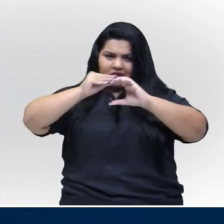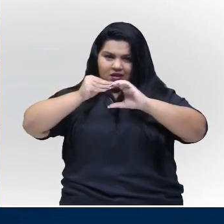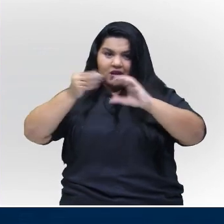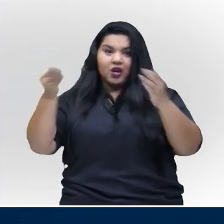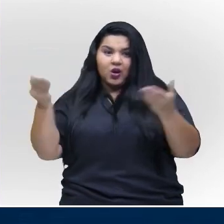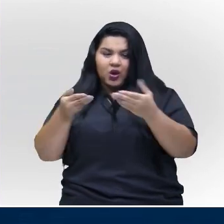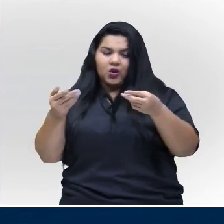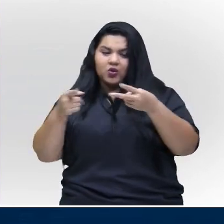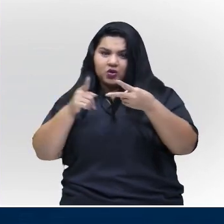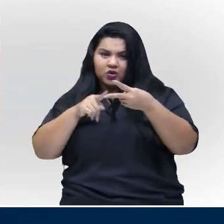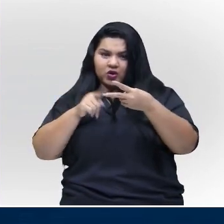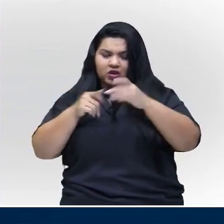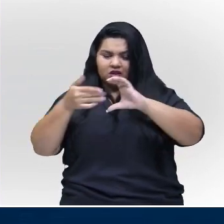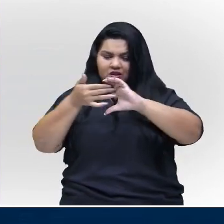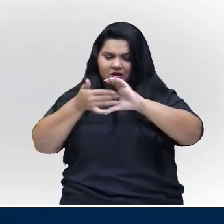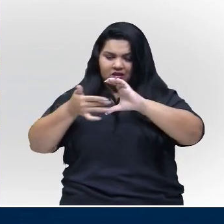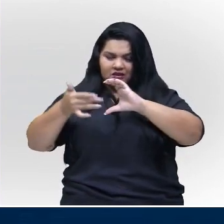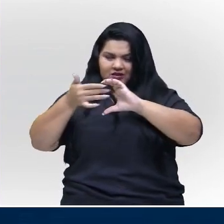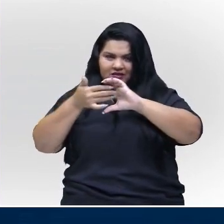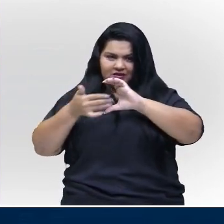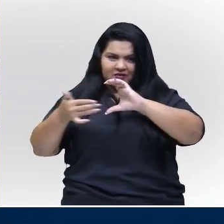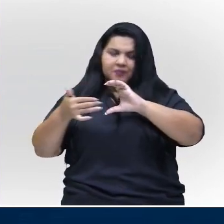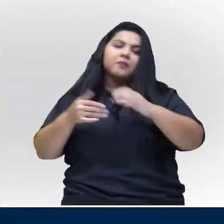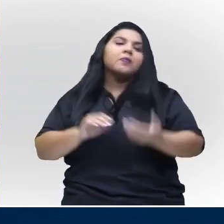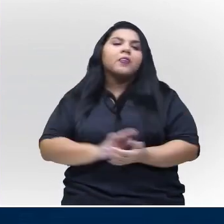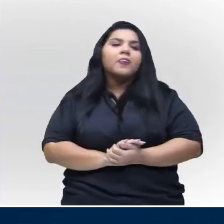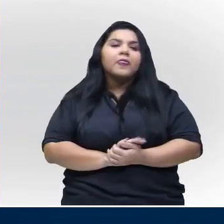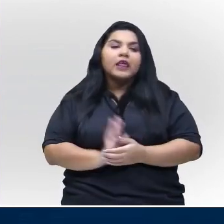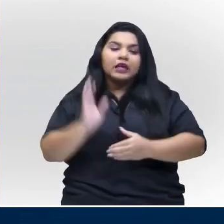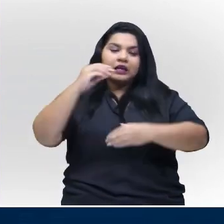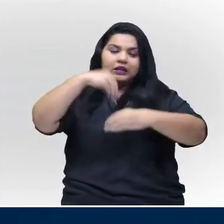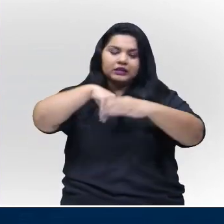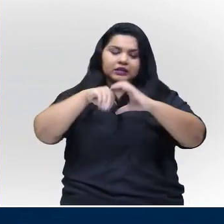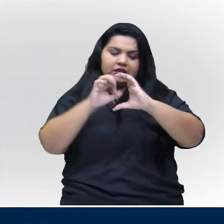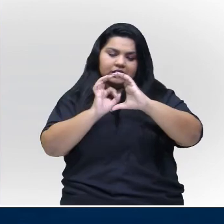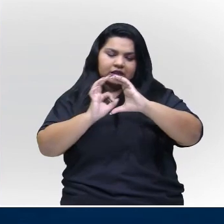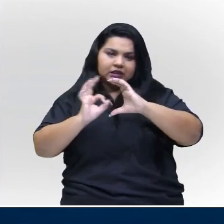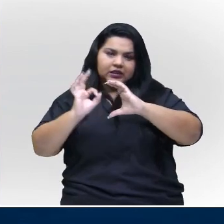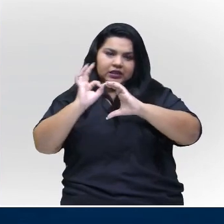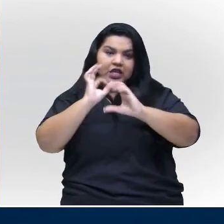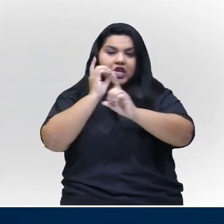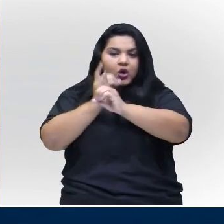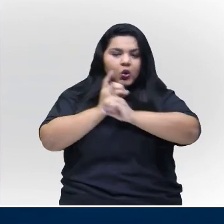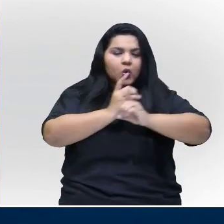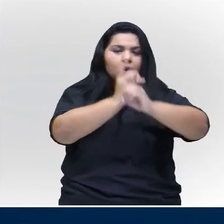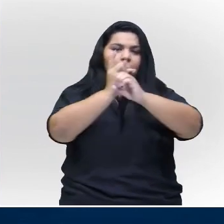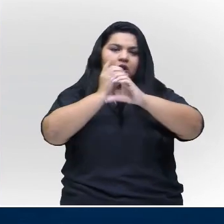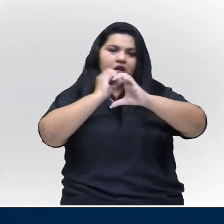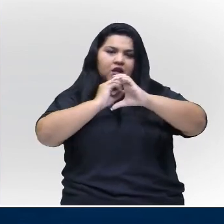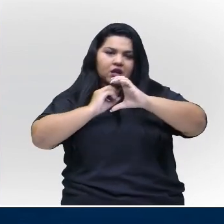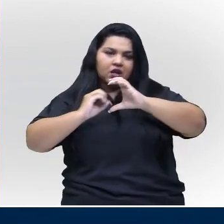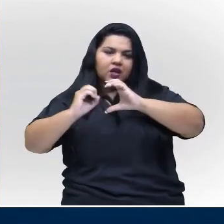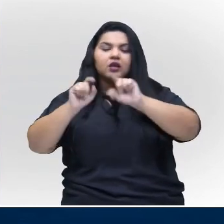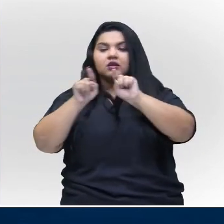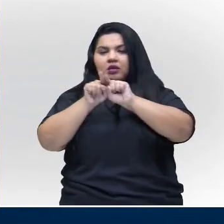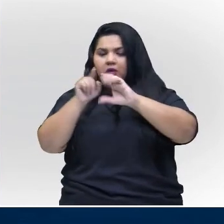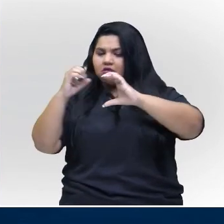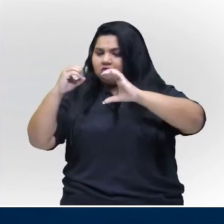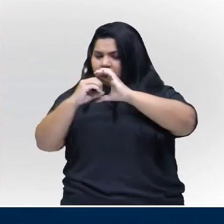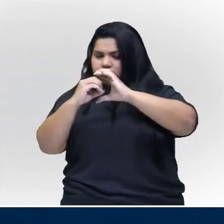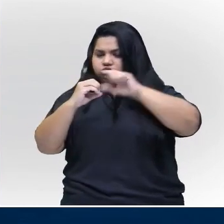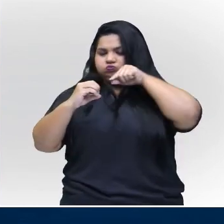agora o citoplasma, certo? E aí, dentro do citoplasma, a gente encontra as organelas, além do núcleo, claro, que vai